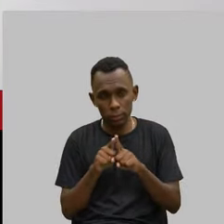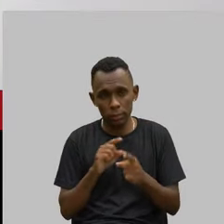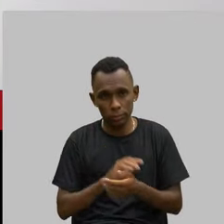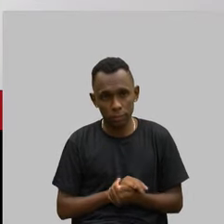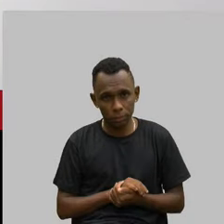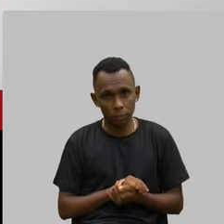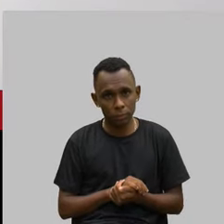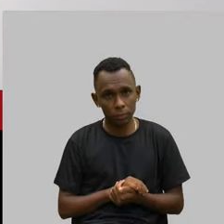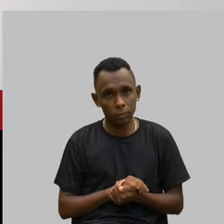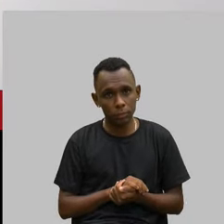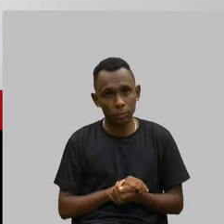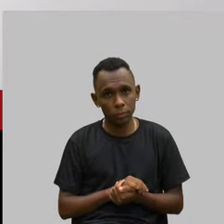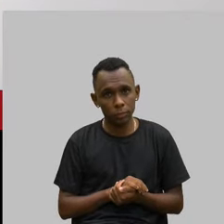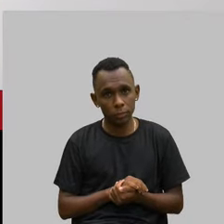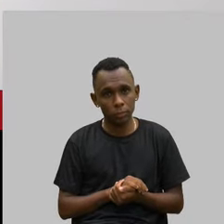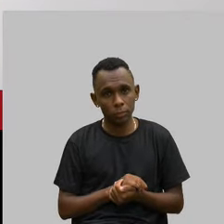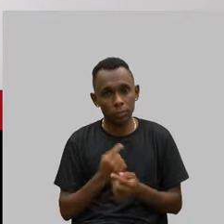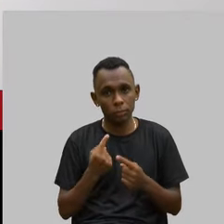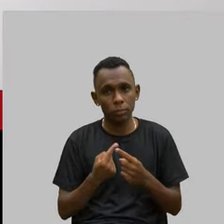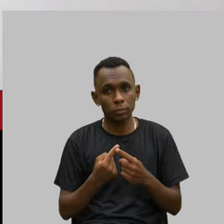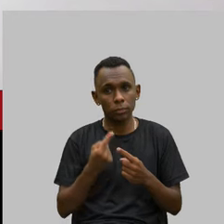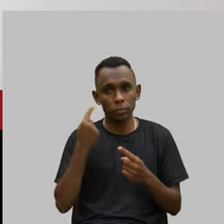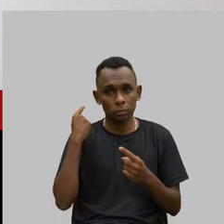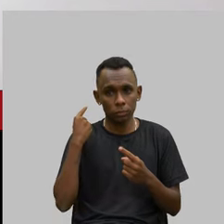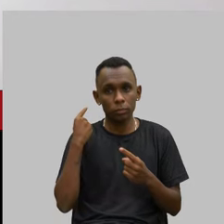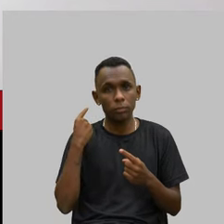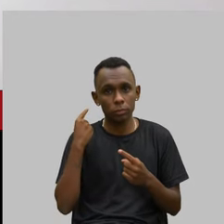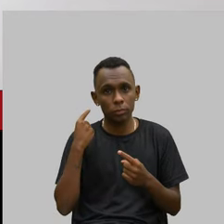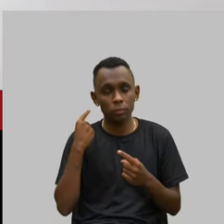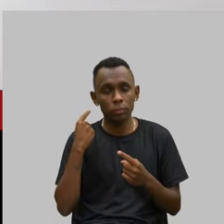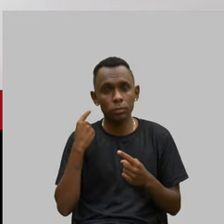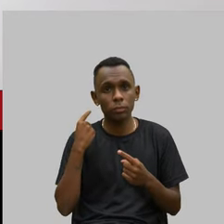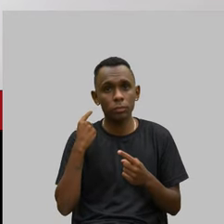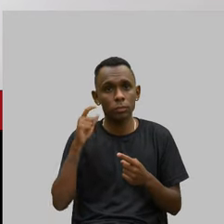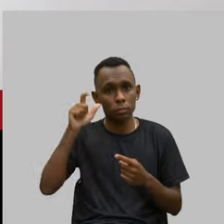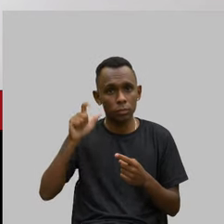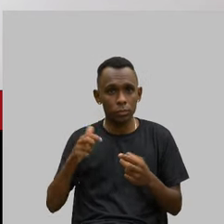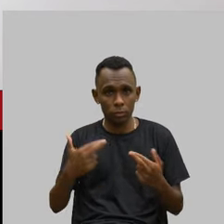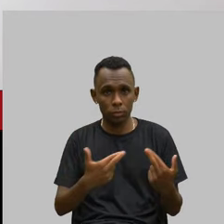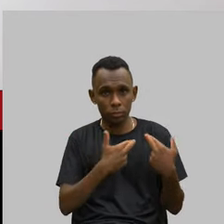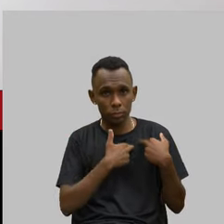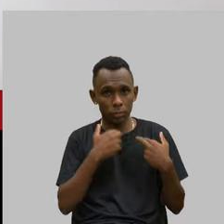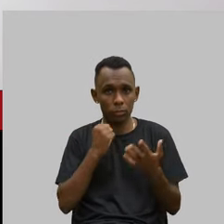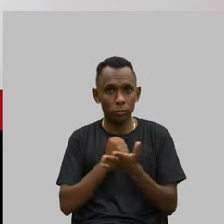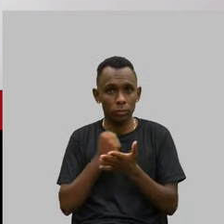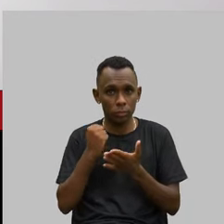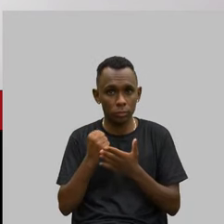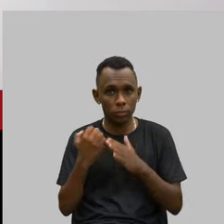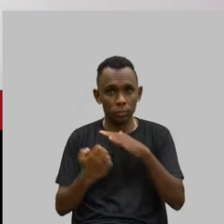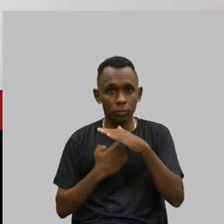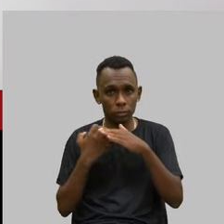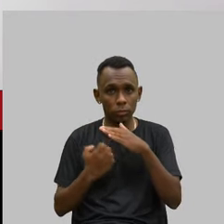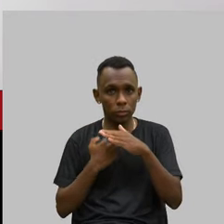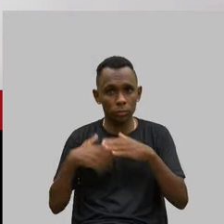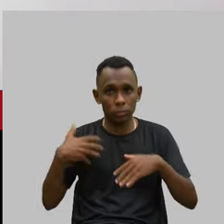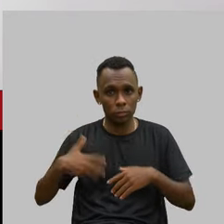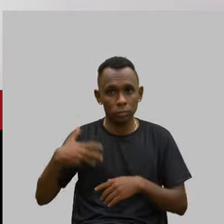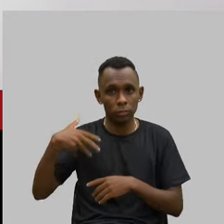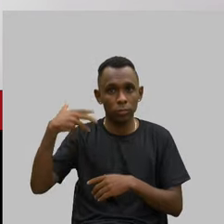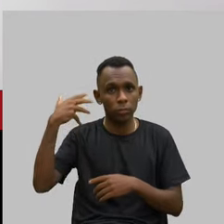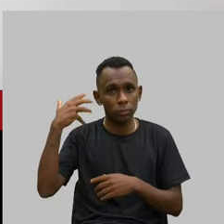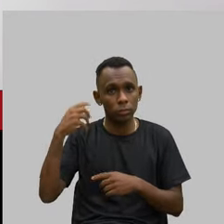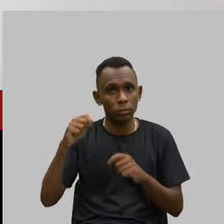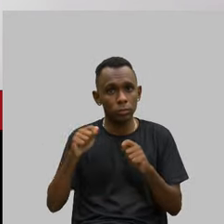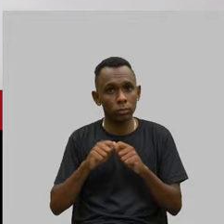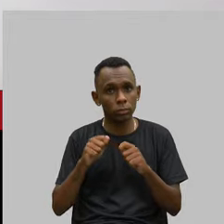e o seu antecessor secretário Gustavo Barbosa contrata uma empresa caríssima para